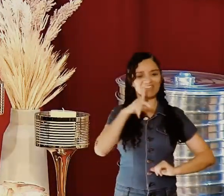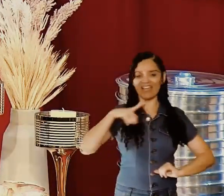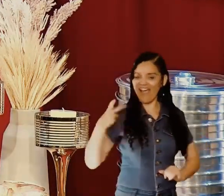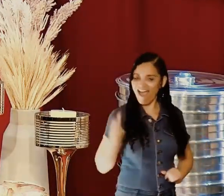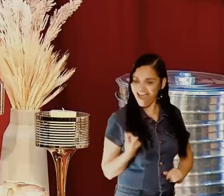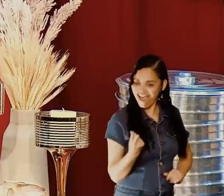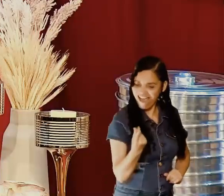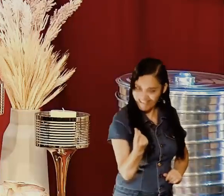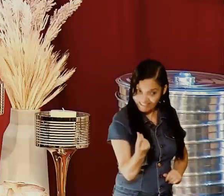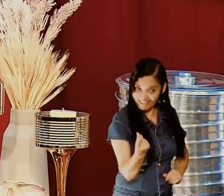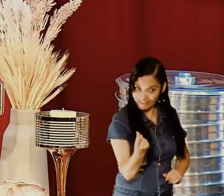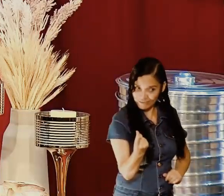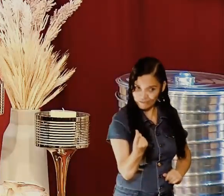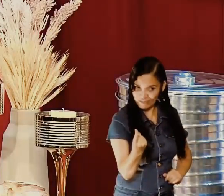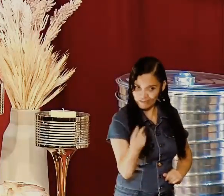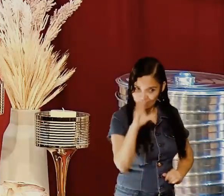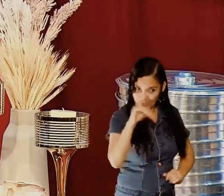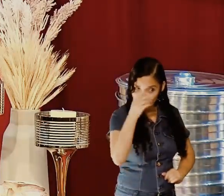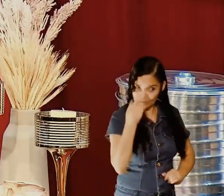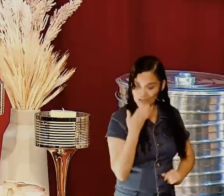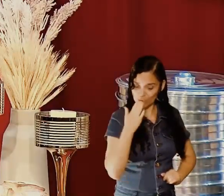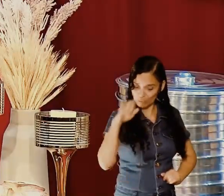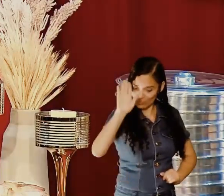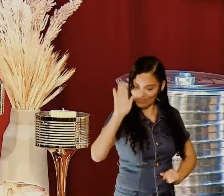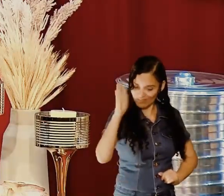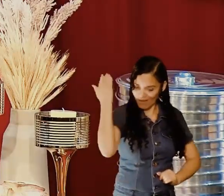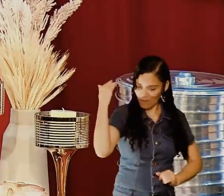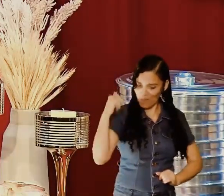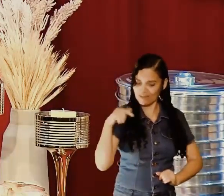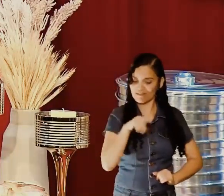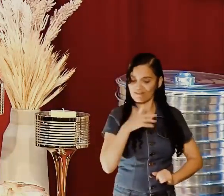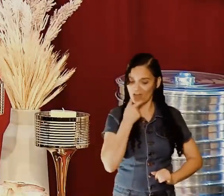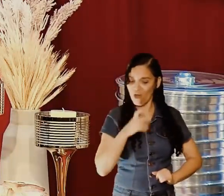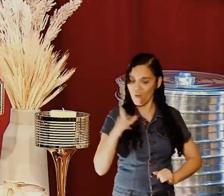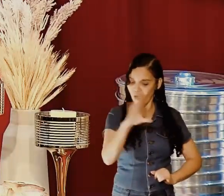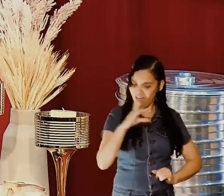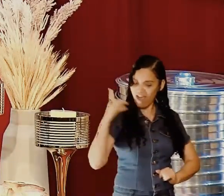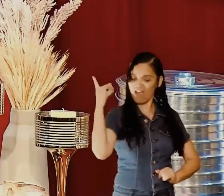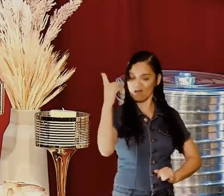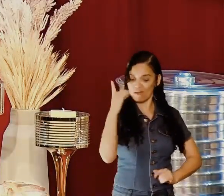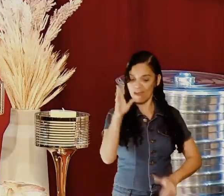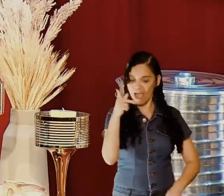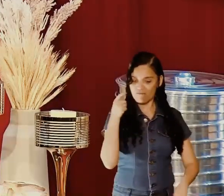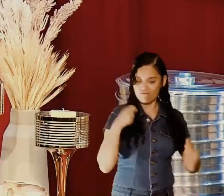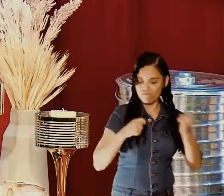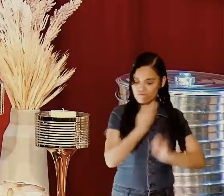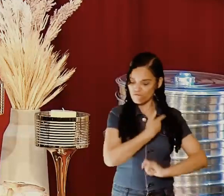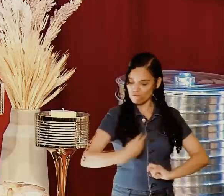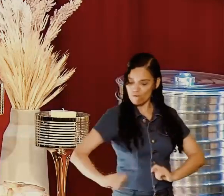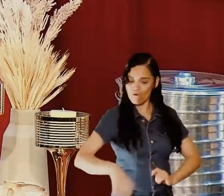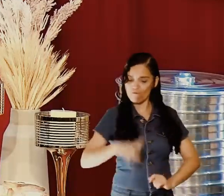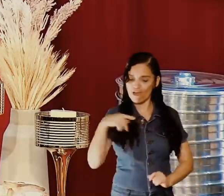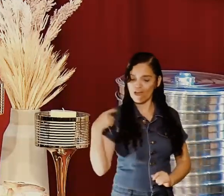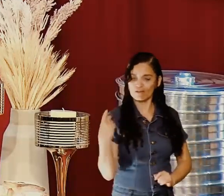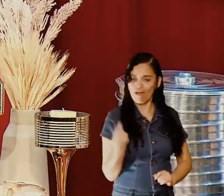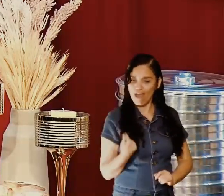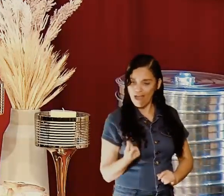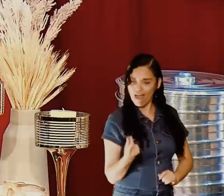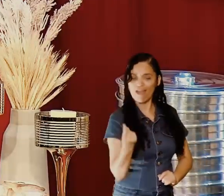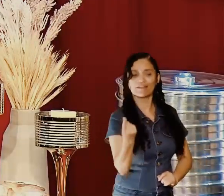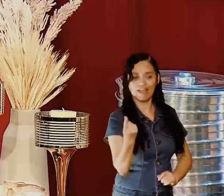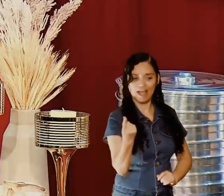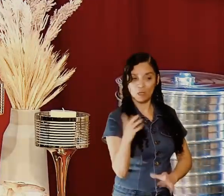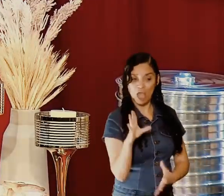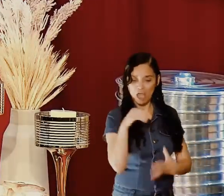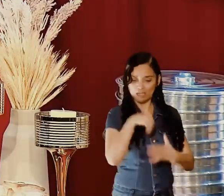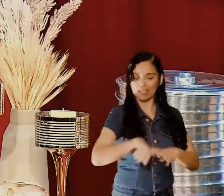as guerras políticas, geográficas ali, não, mas um governo eterno que é descrito aqui, com justiça,